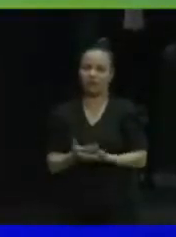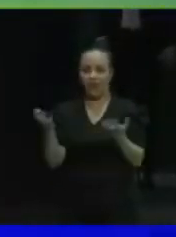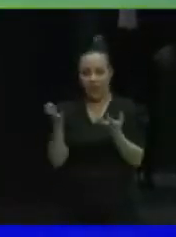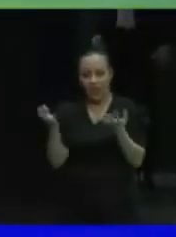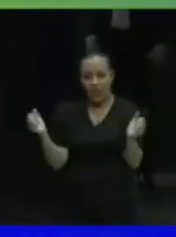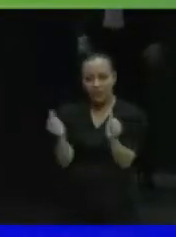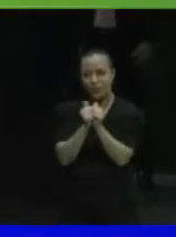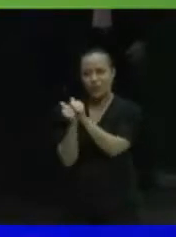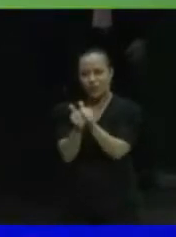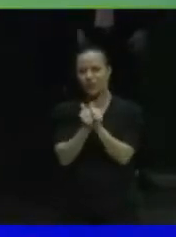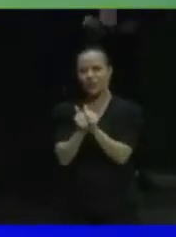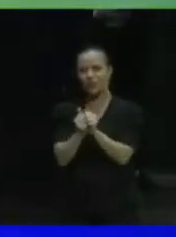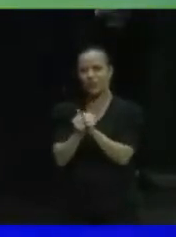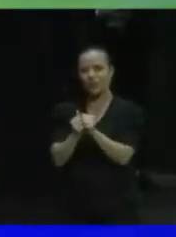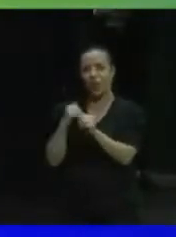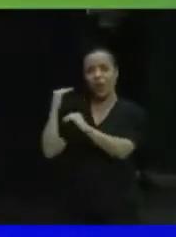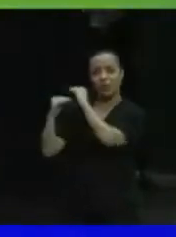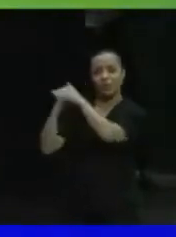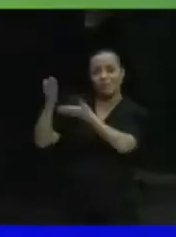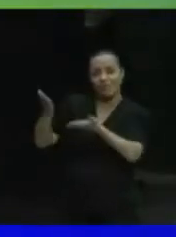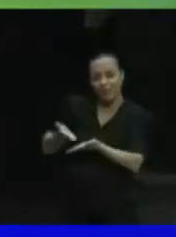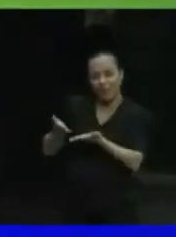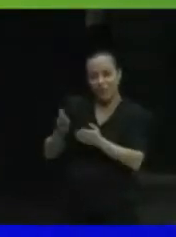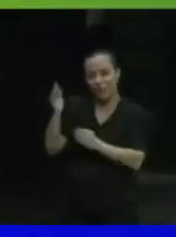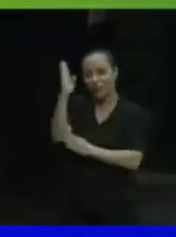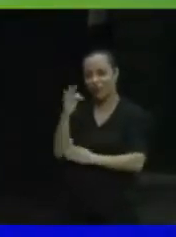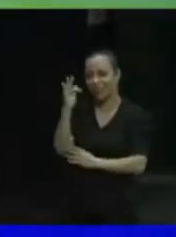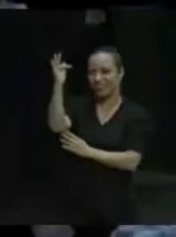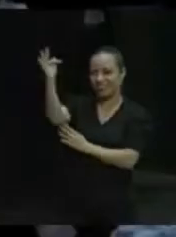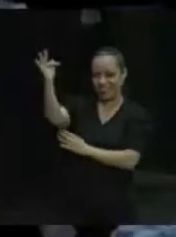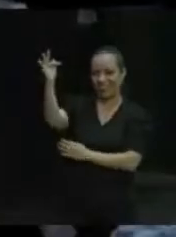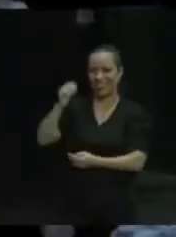Queremos juntos construir hoje o Brasil do futuro.